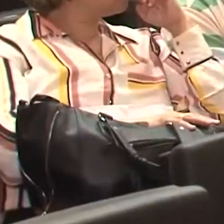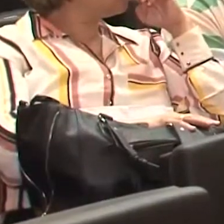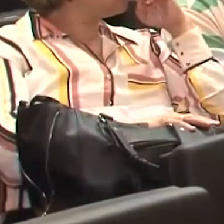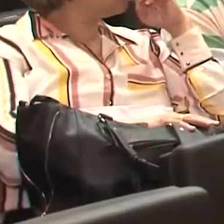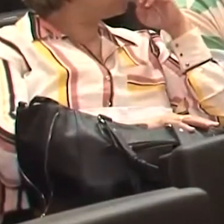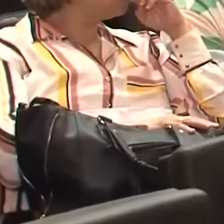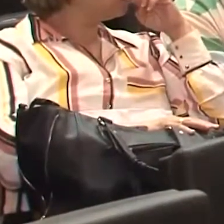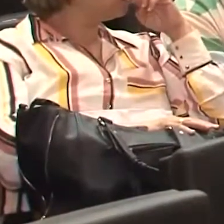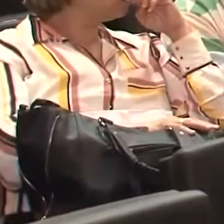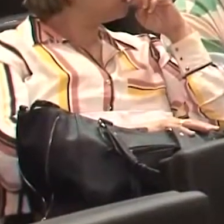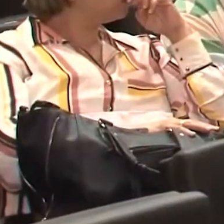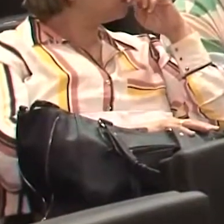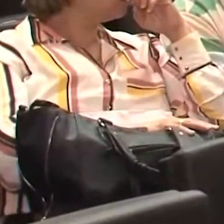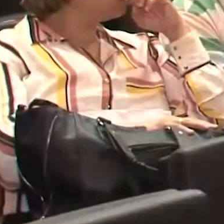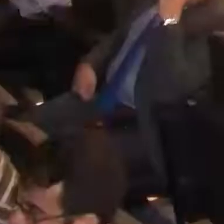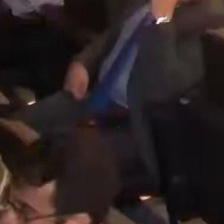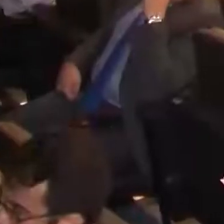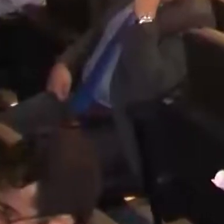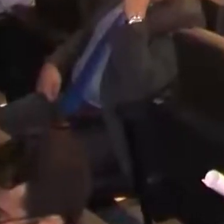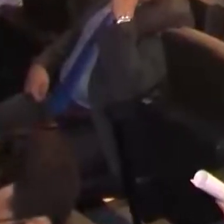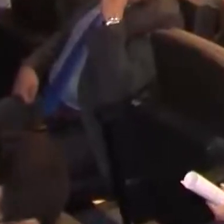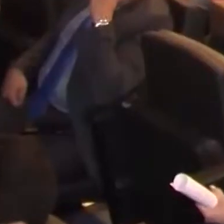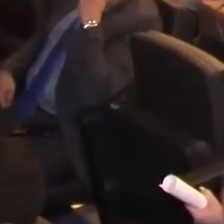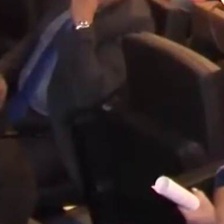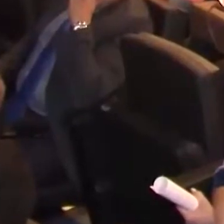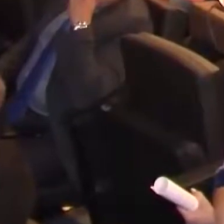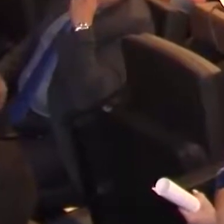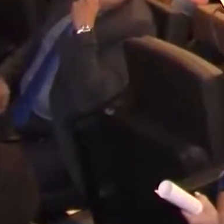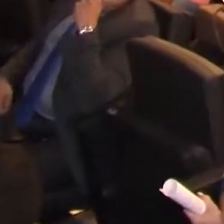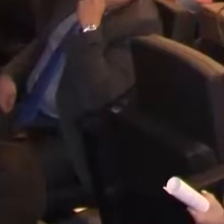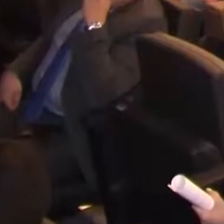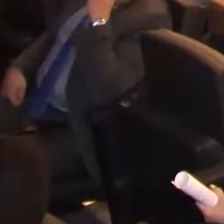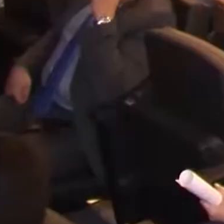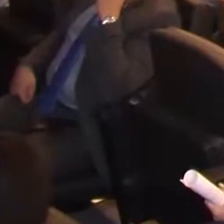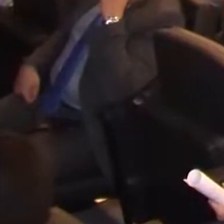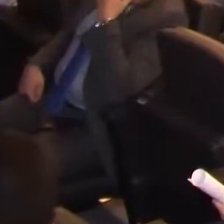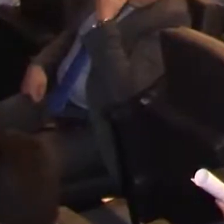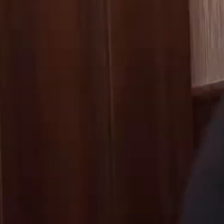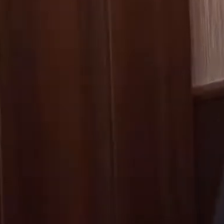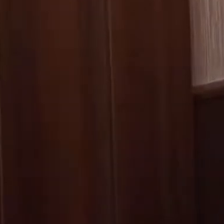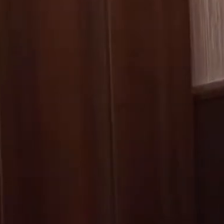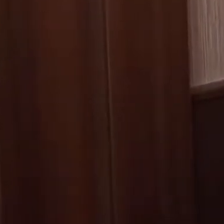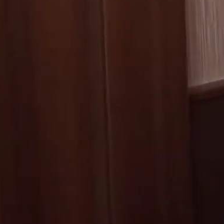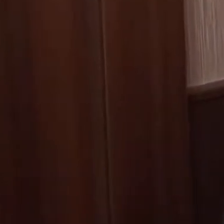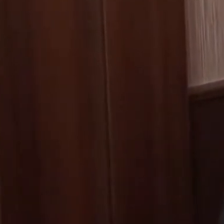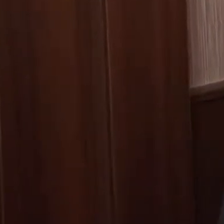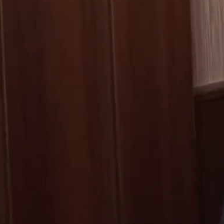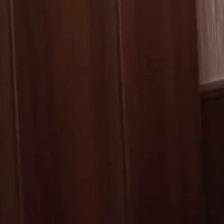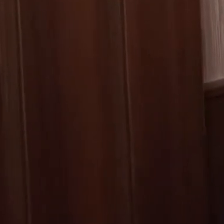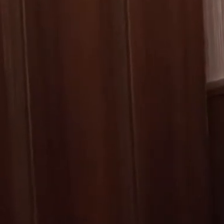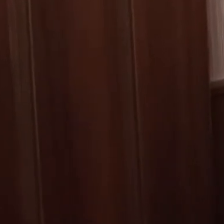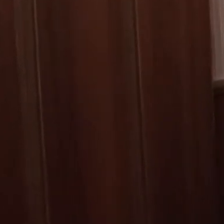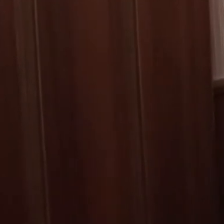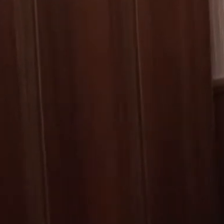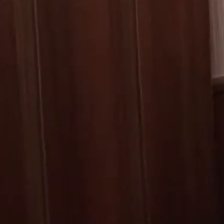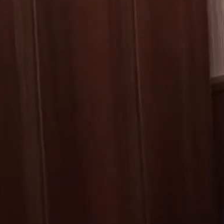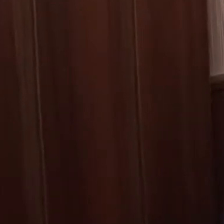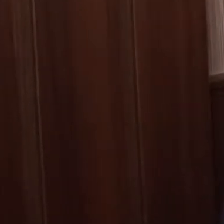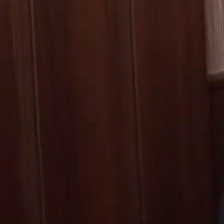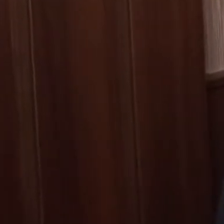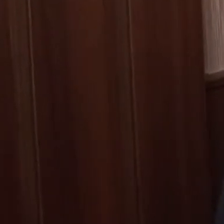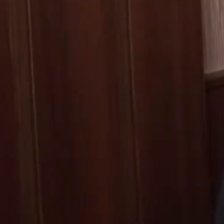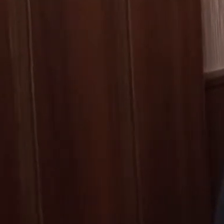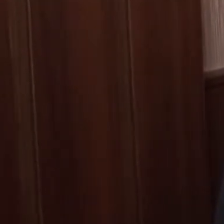questão ambiental, precisa melhorar para não prejudicar a atividade destas empresas. Há problemas, como